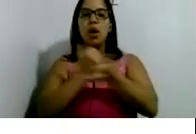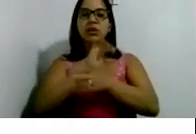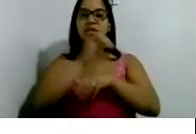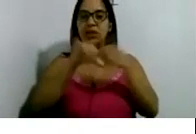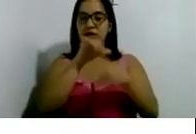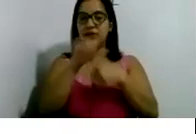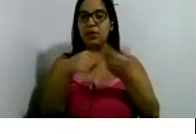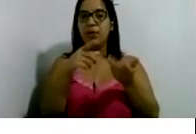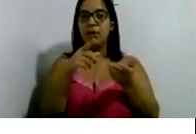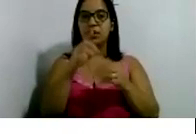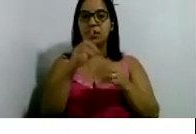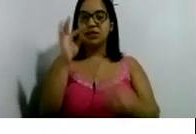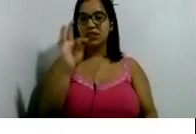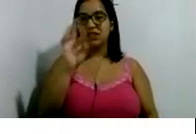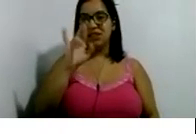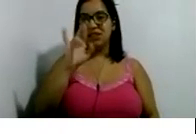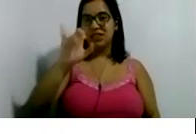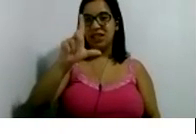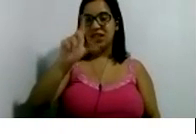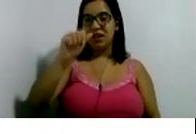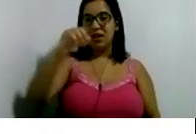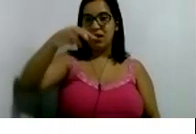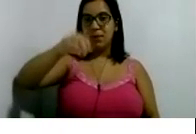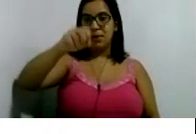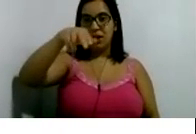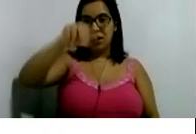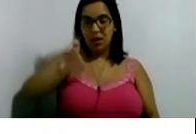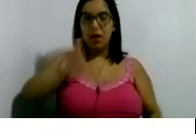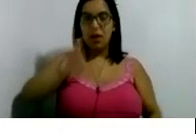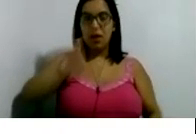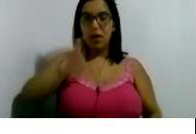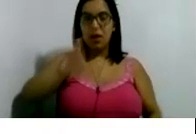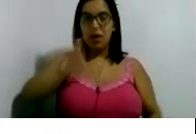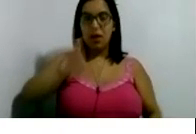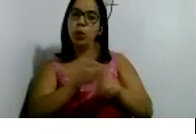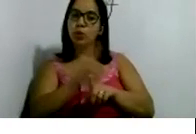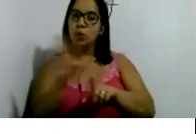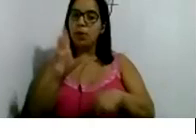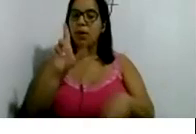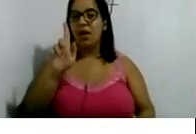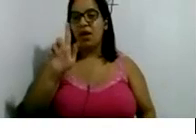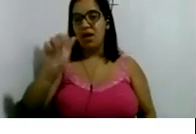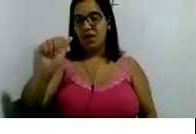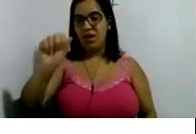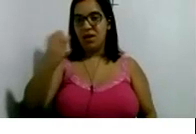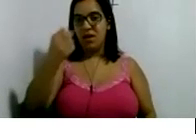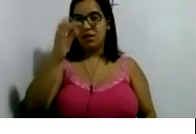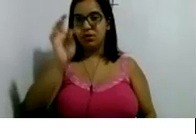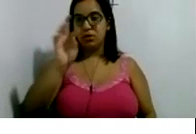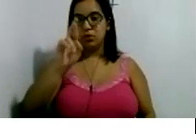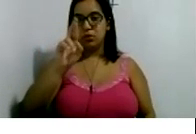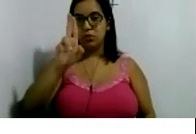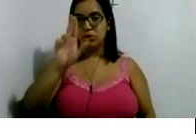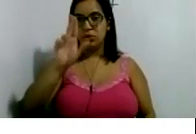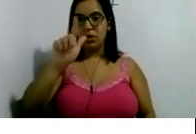em trilaminar. Então, esse processo é chamado de gastrulação. Então,